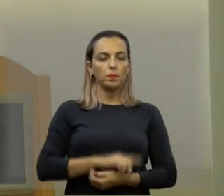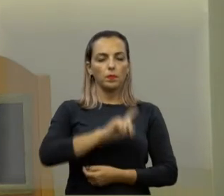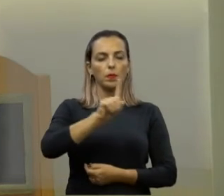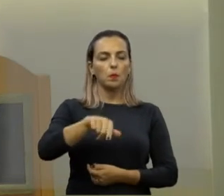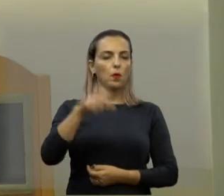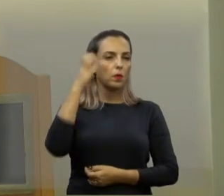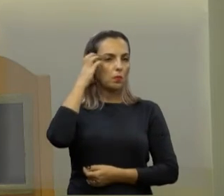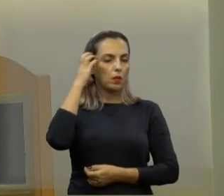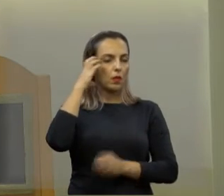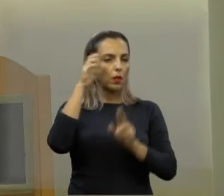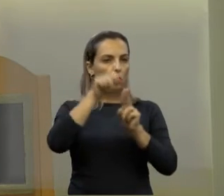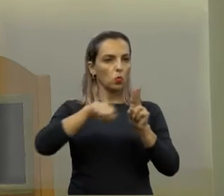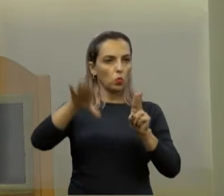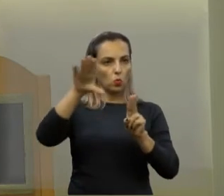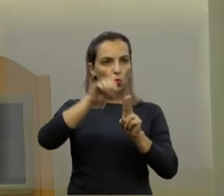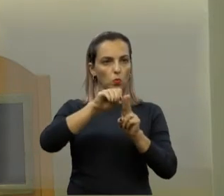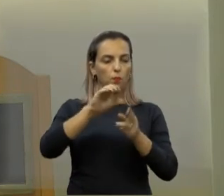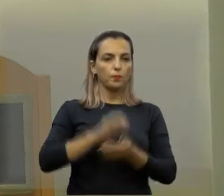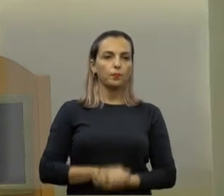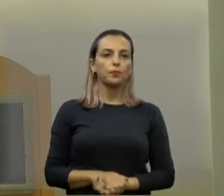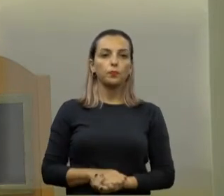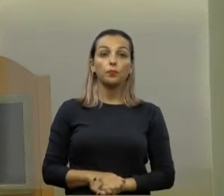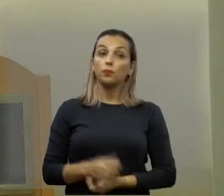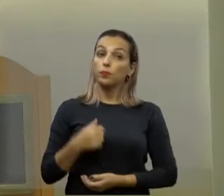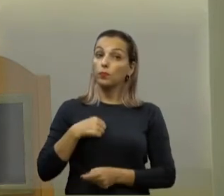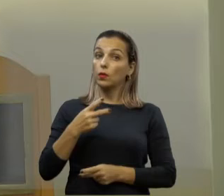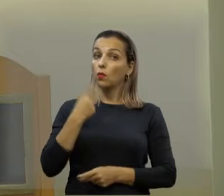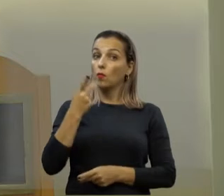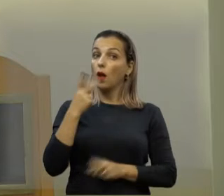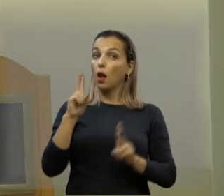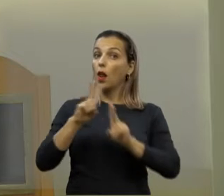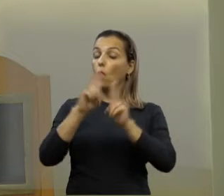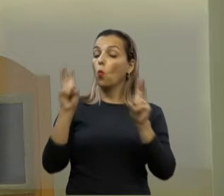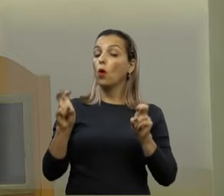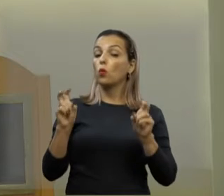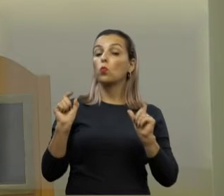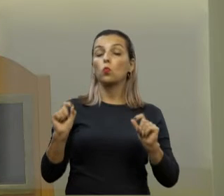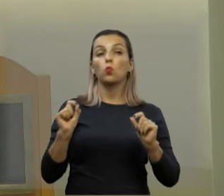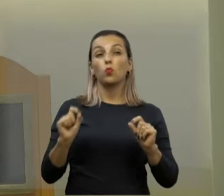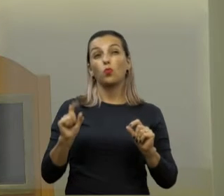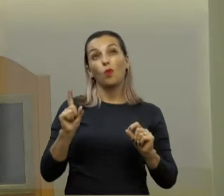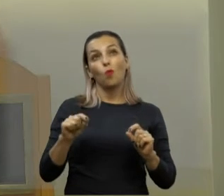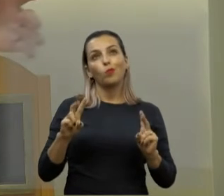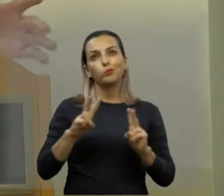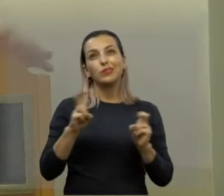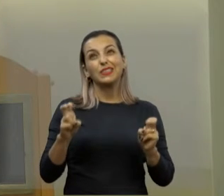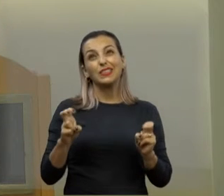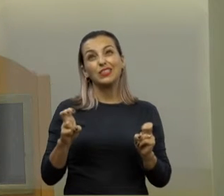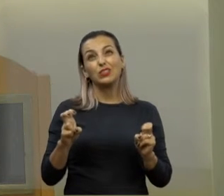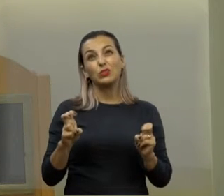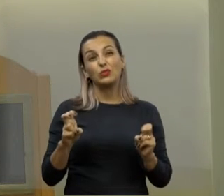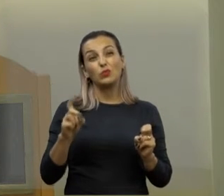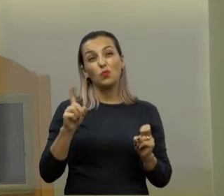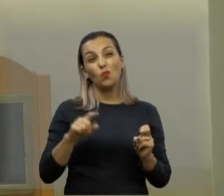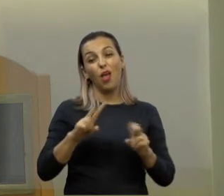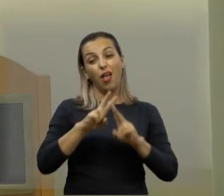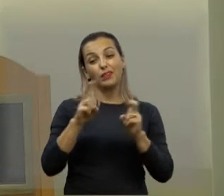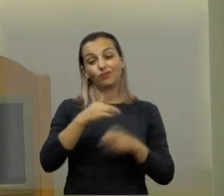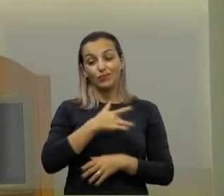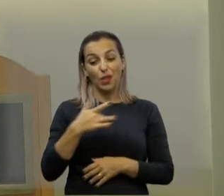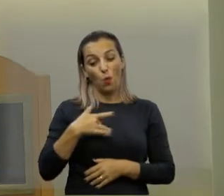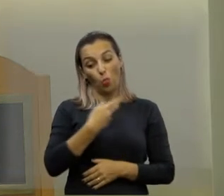pela rádio Uniara o agente nós vamos falar com o assunto né um pouco meu chato mas é de saúde